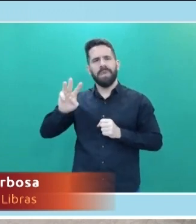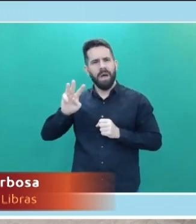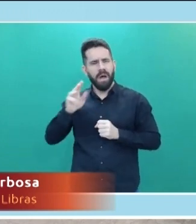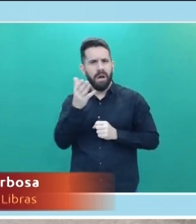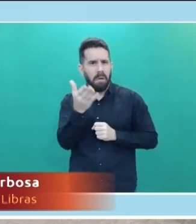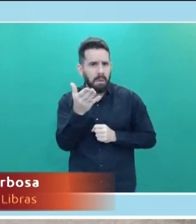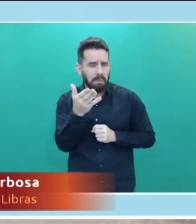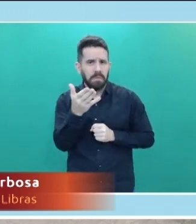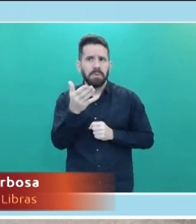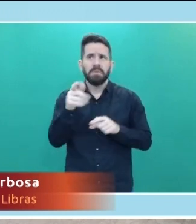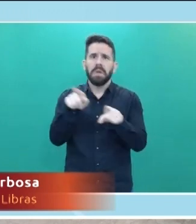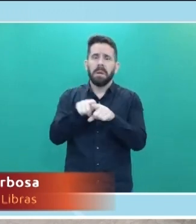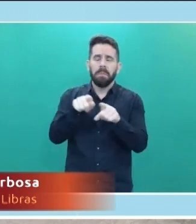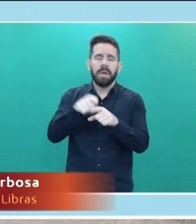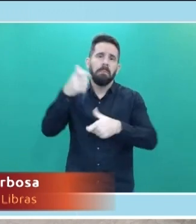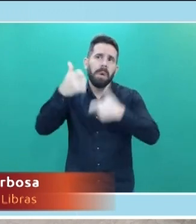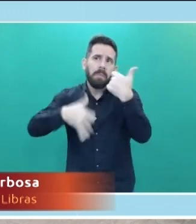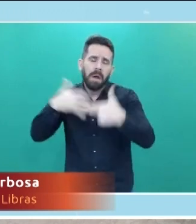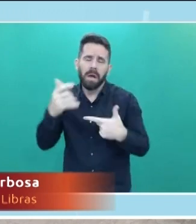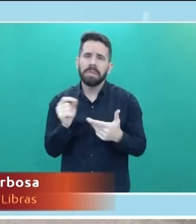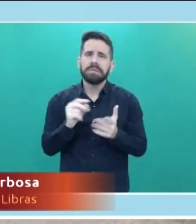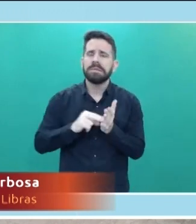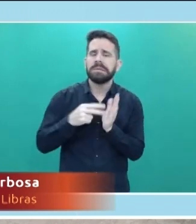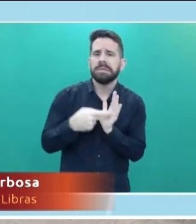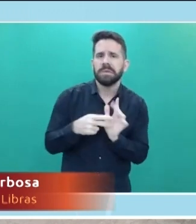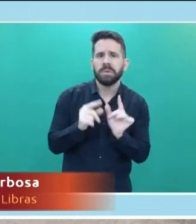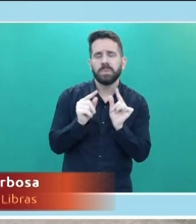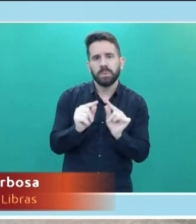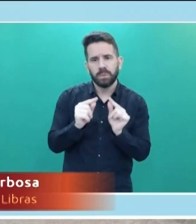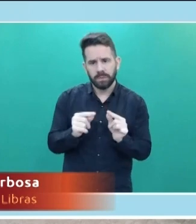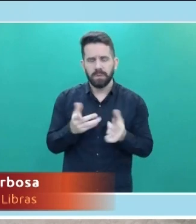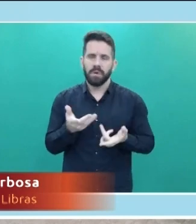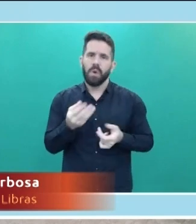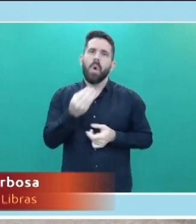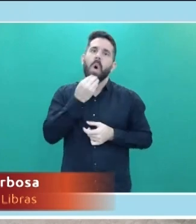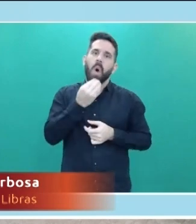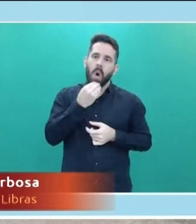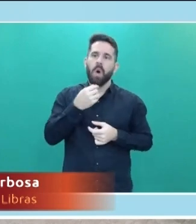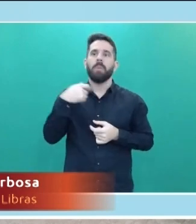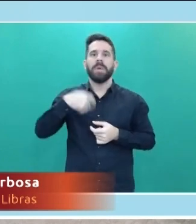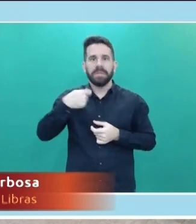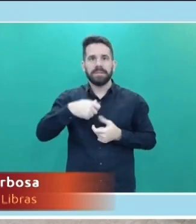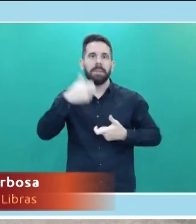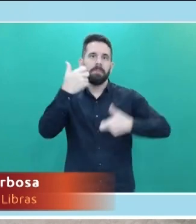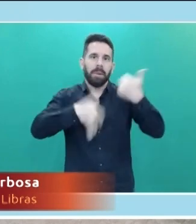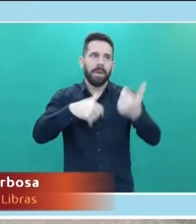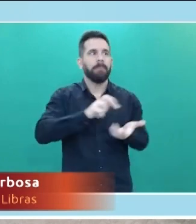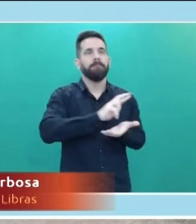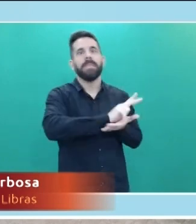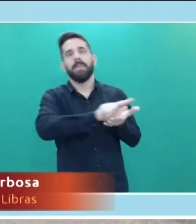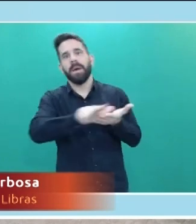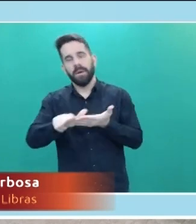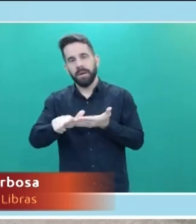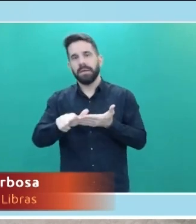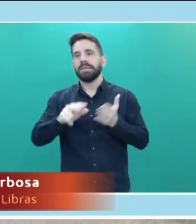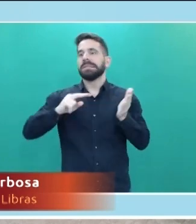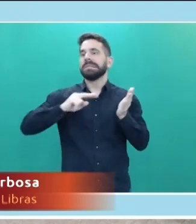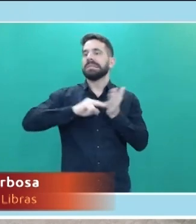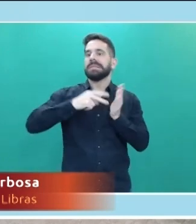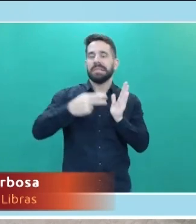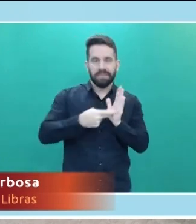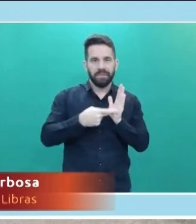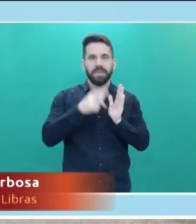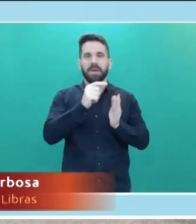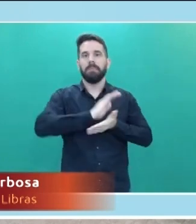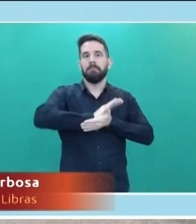mais explicativa, né, da terminologia. Claro que a gente vai ter que explicar depois para você também o que é misoginia, o que é misandria, que são termos que muitas vezes as pessoas